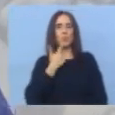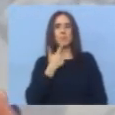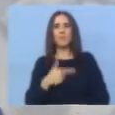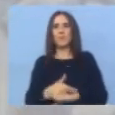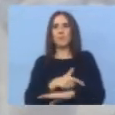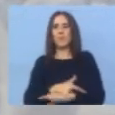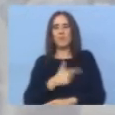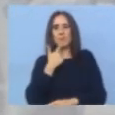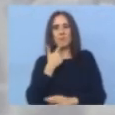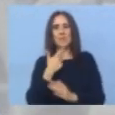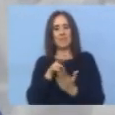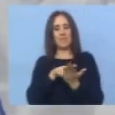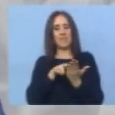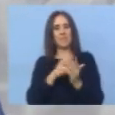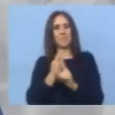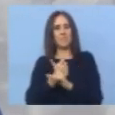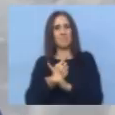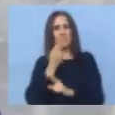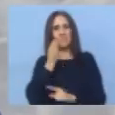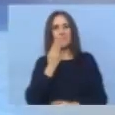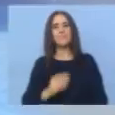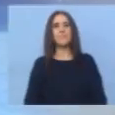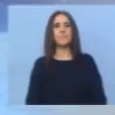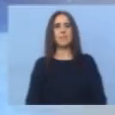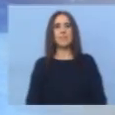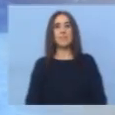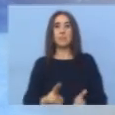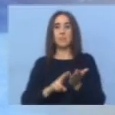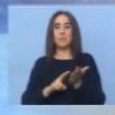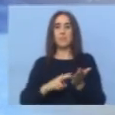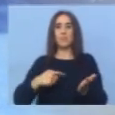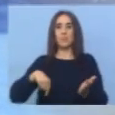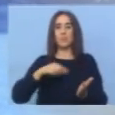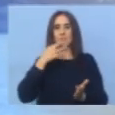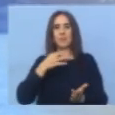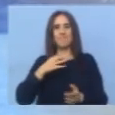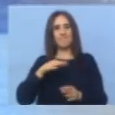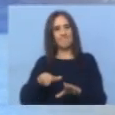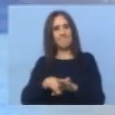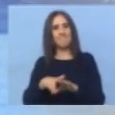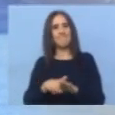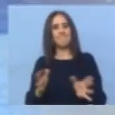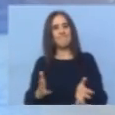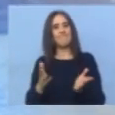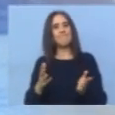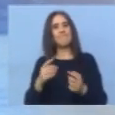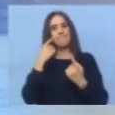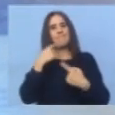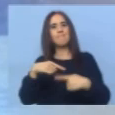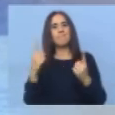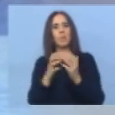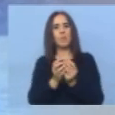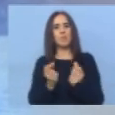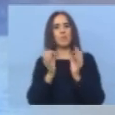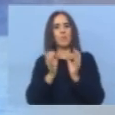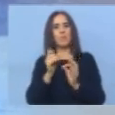fundamentalistas na maneira como leem estas coisas. Motivos para nos envolvermos todos nesta jornada de oração e